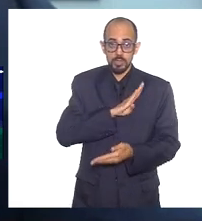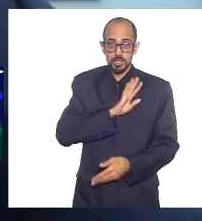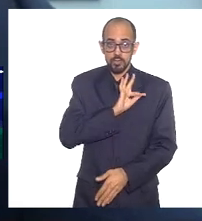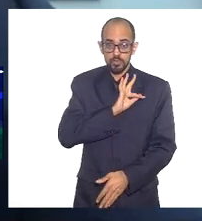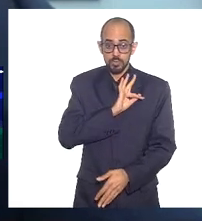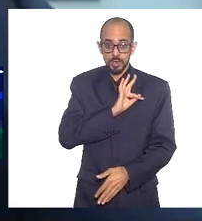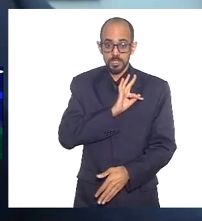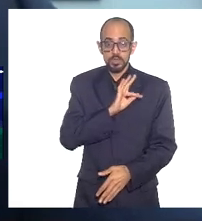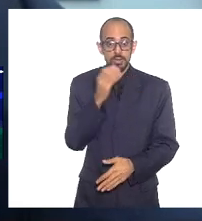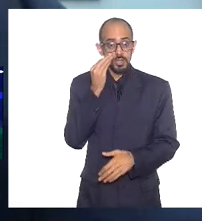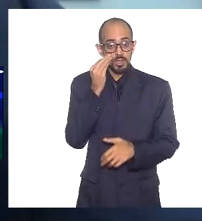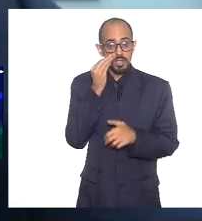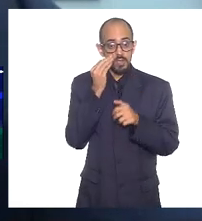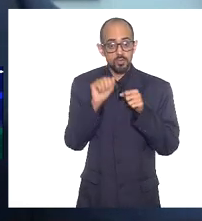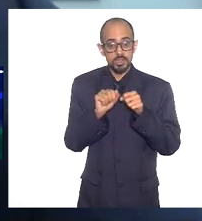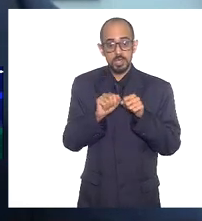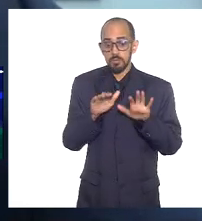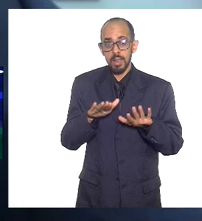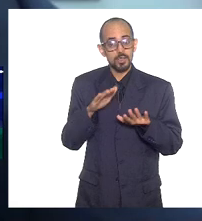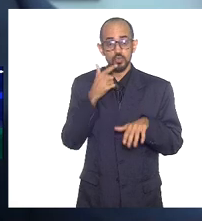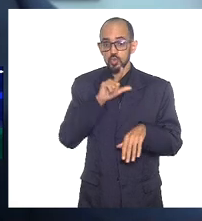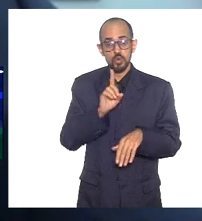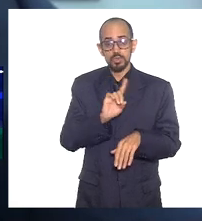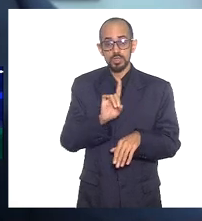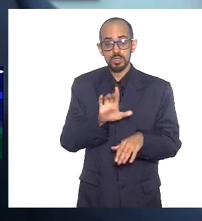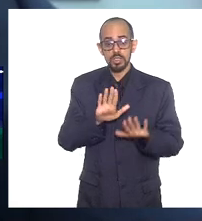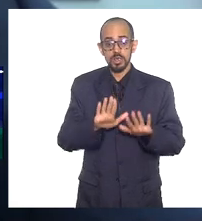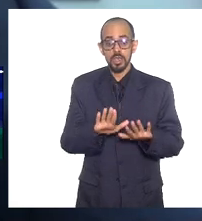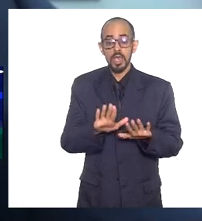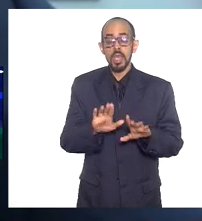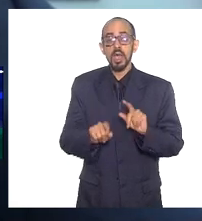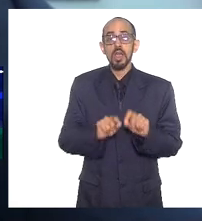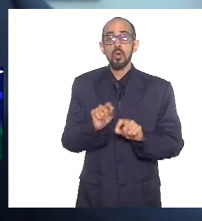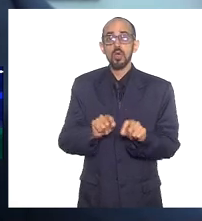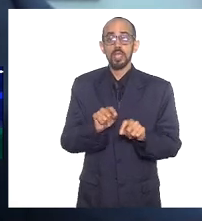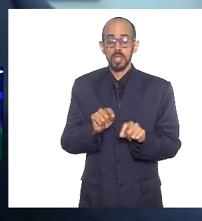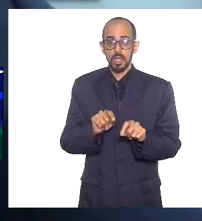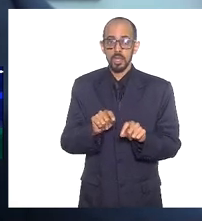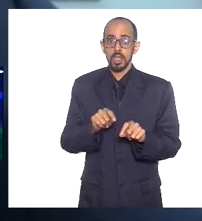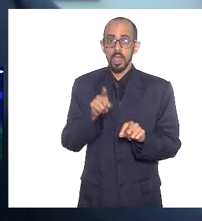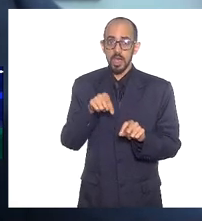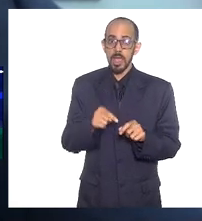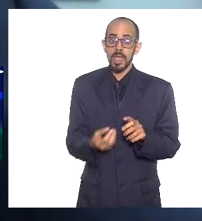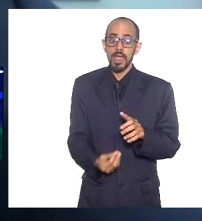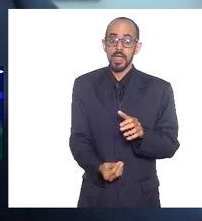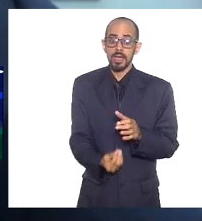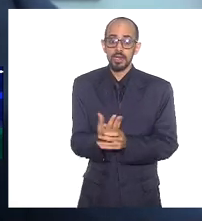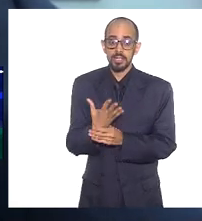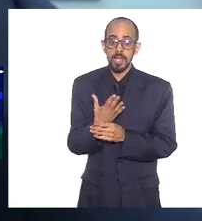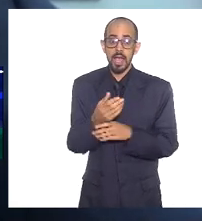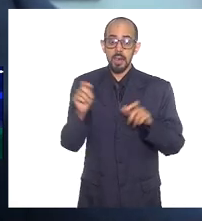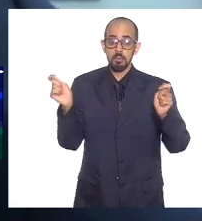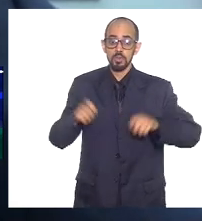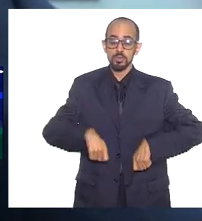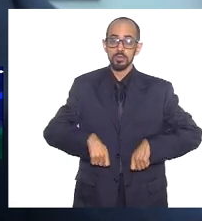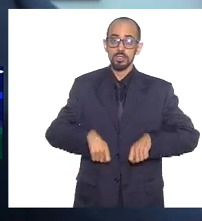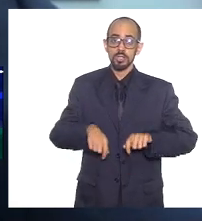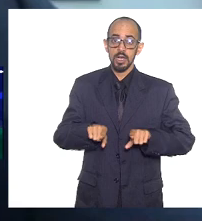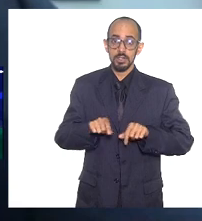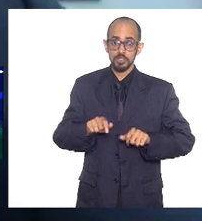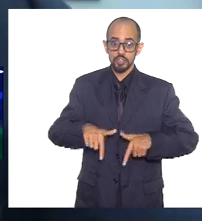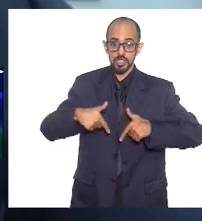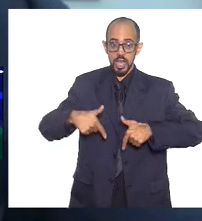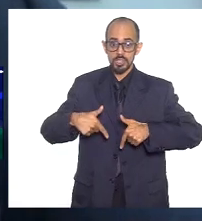mas não tive sucesso. É, inclusive, prever nessa nova geral a possibilidade de agir